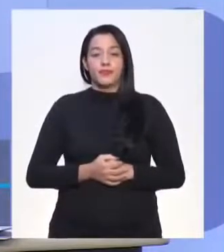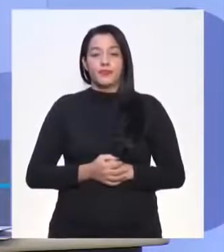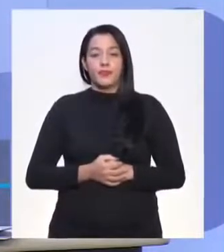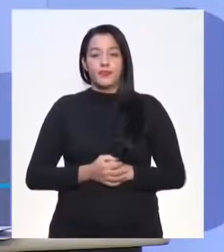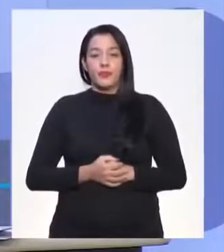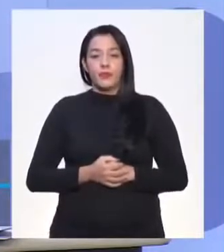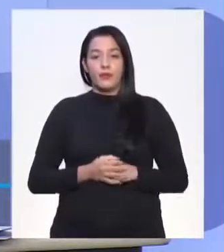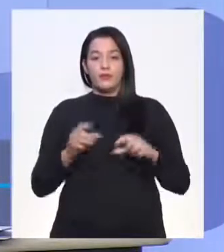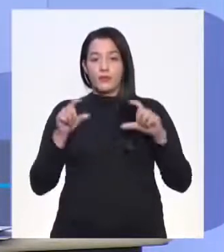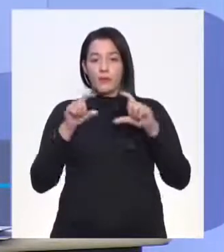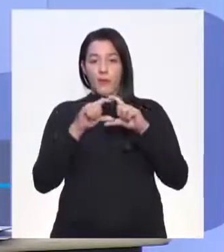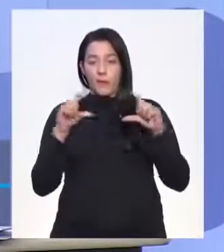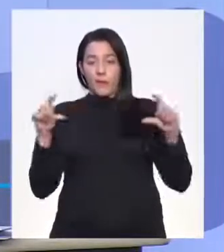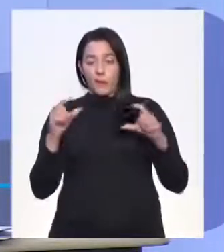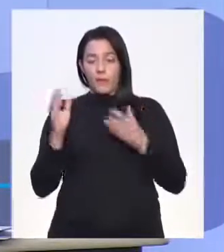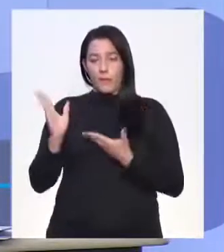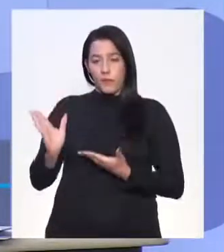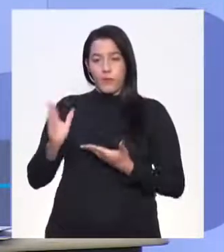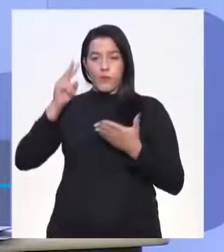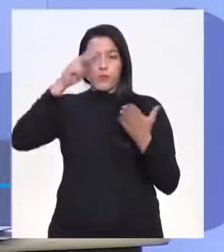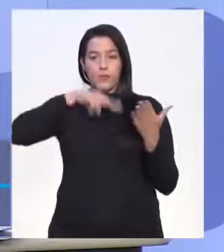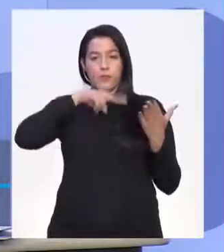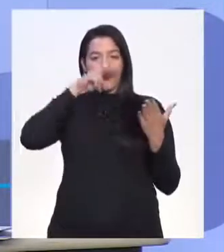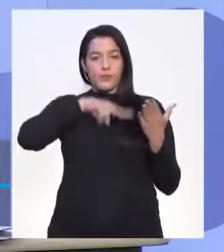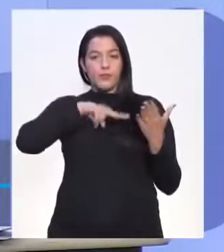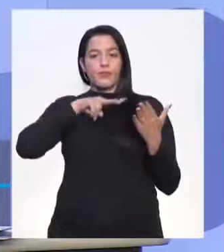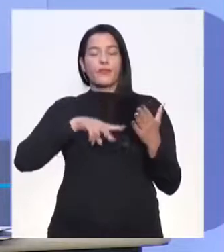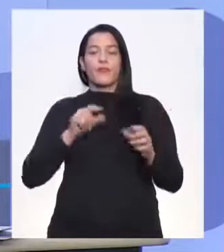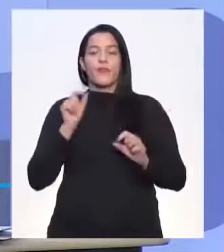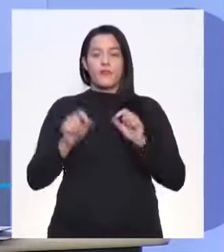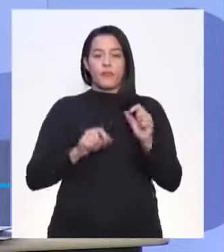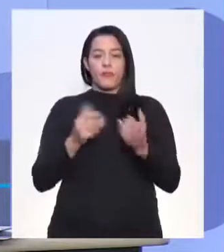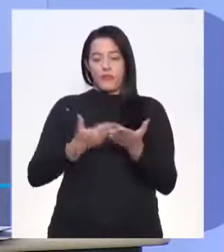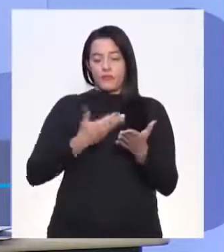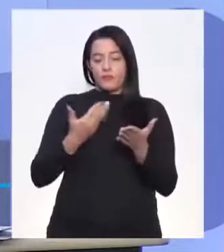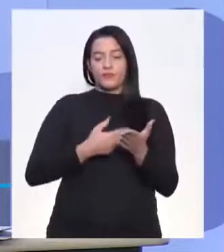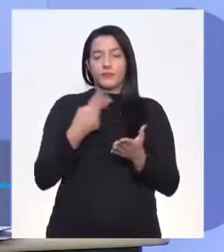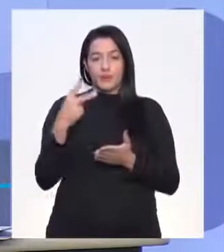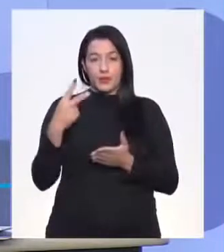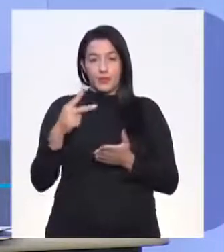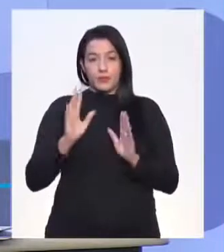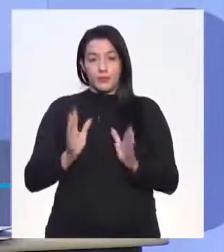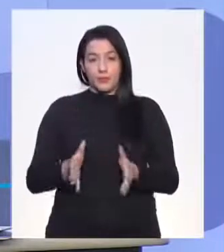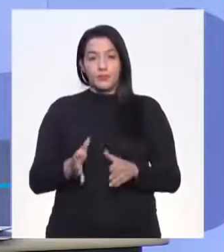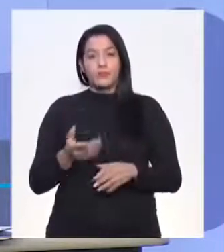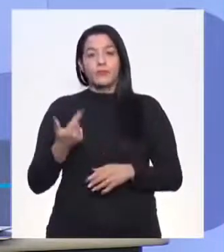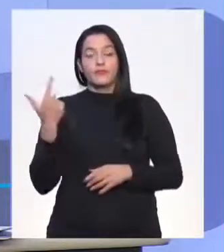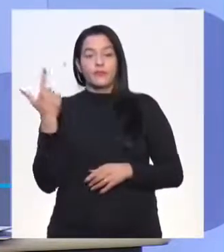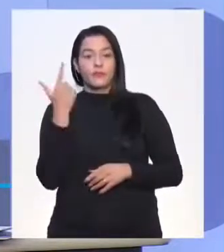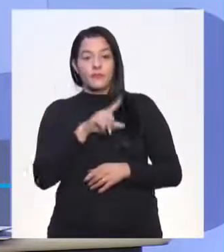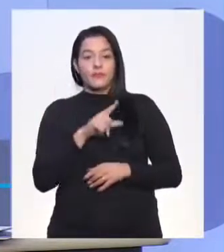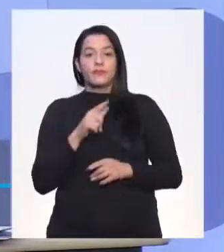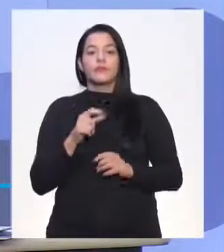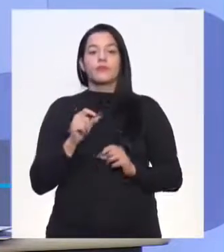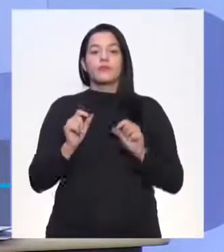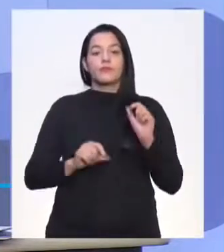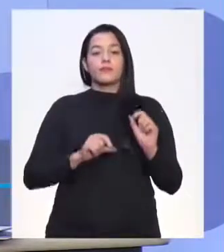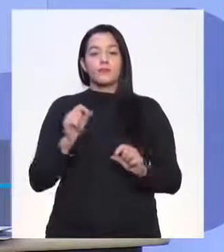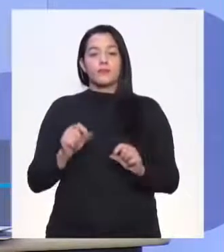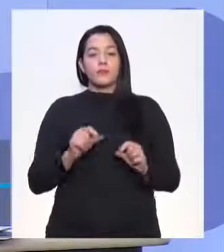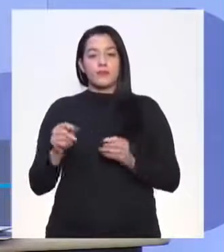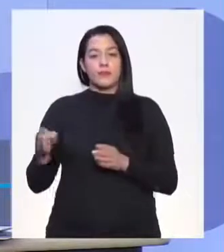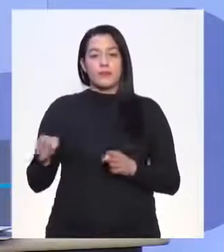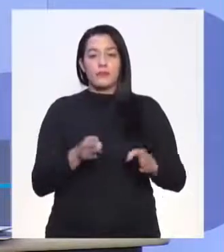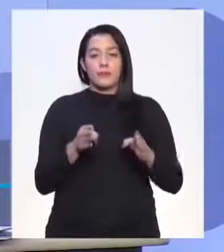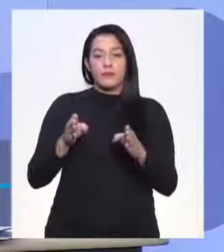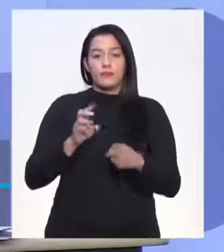essa parte que a Elaine leu, que é a parte que está na apostila, a gente já consegue, mais ou menos, saber